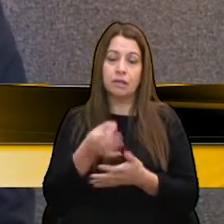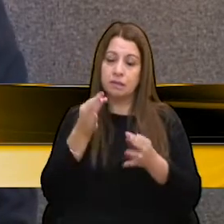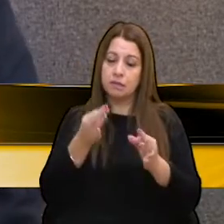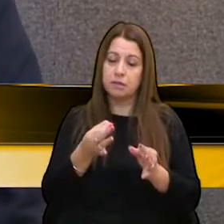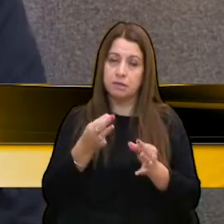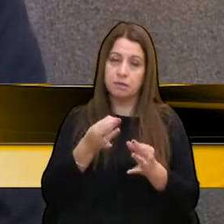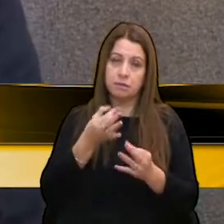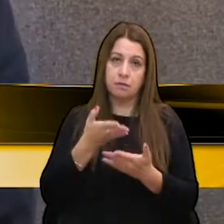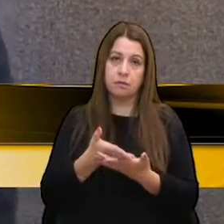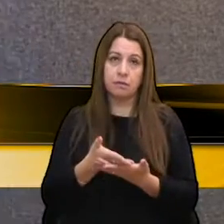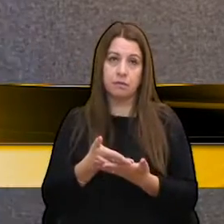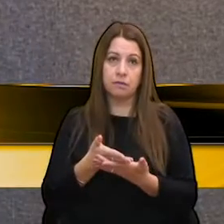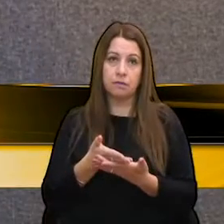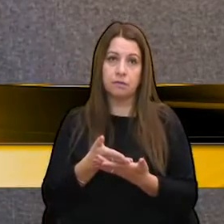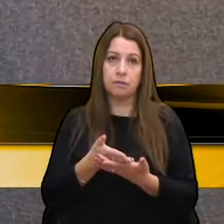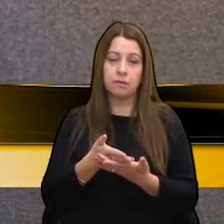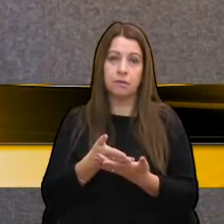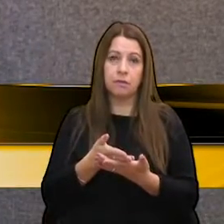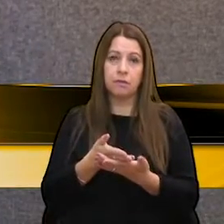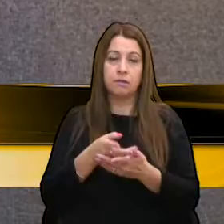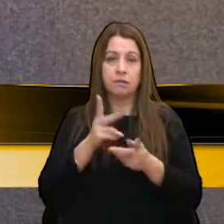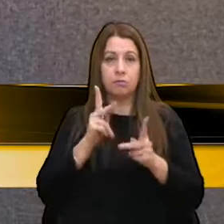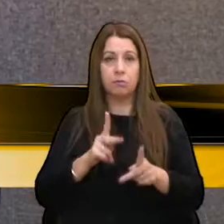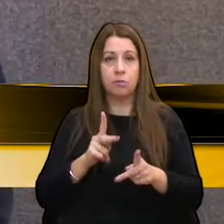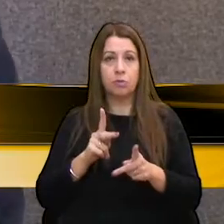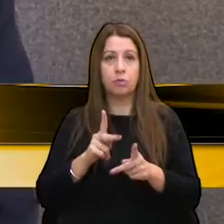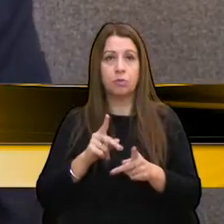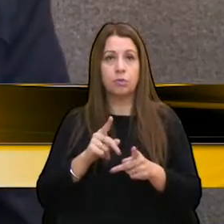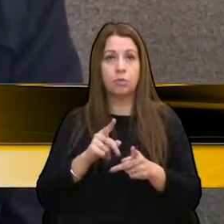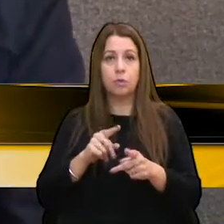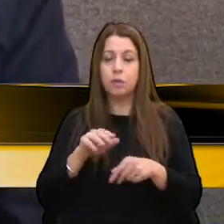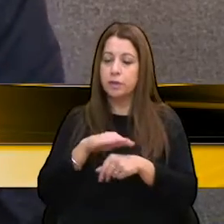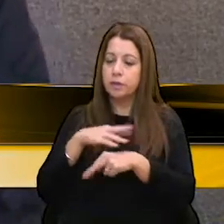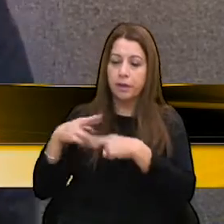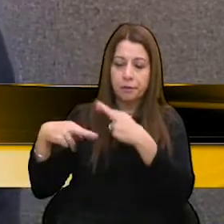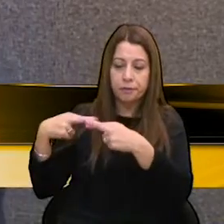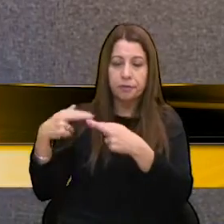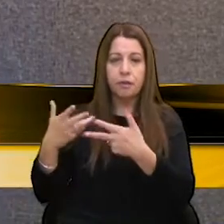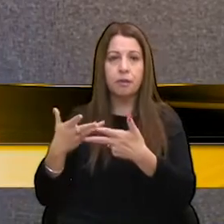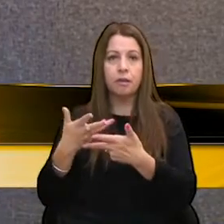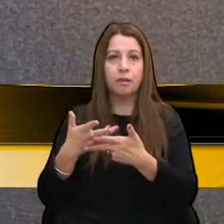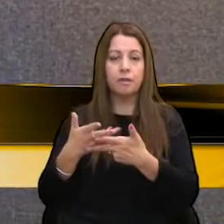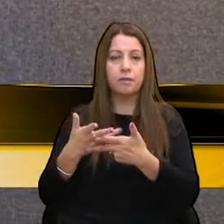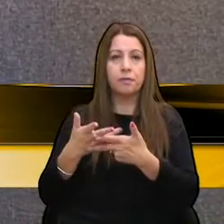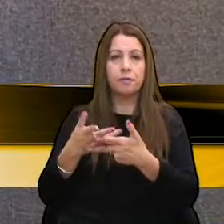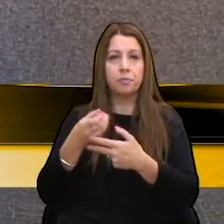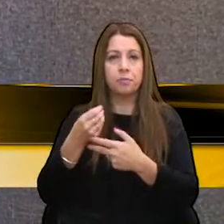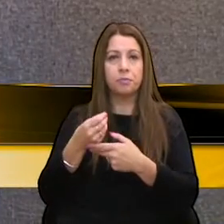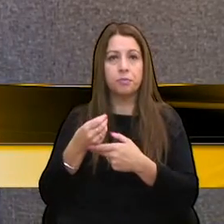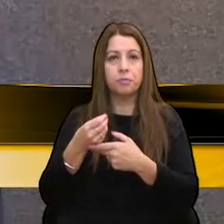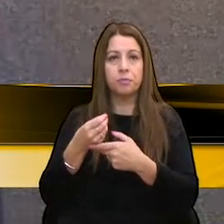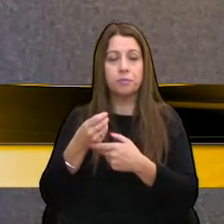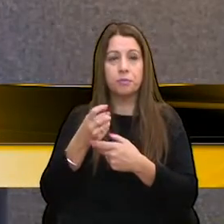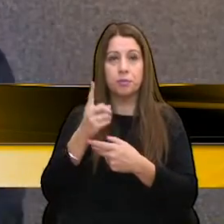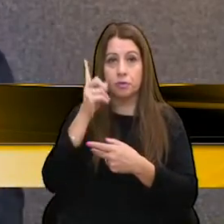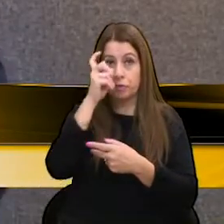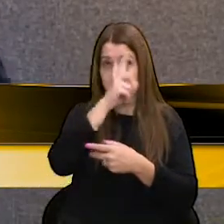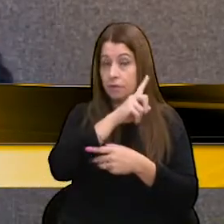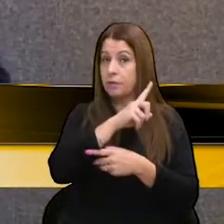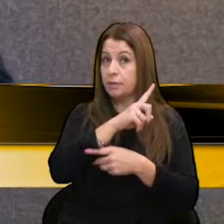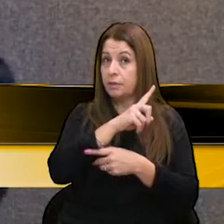firme, uma pessoa que a gente se relacionava, né, Paulo? De forma muito difícil com o movimento,